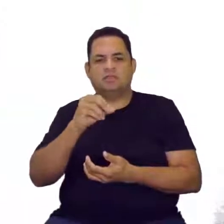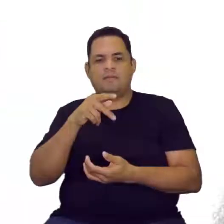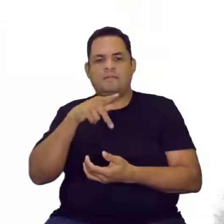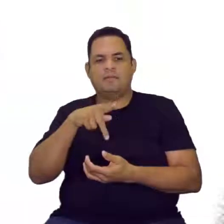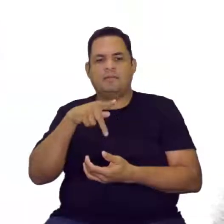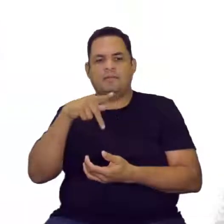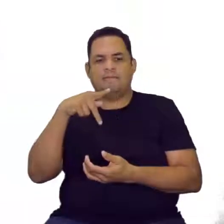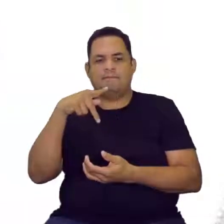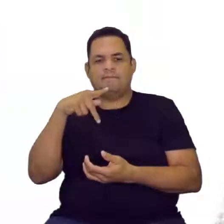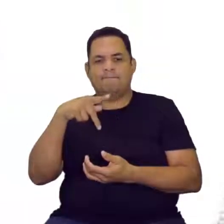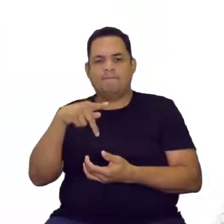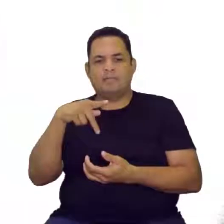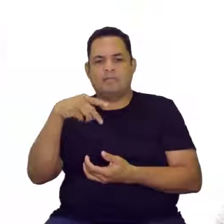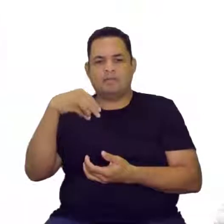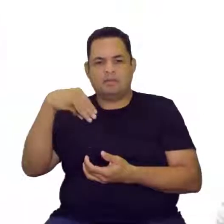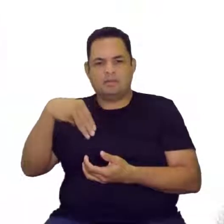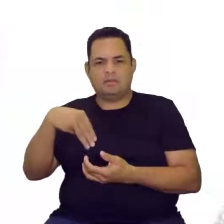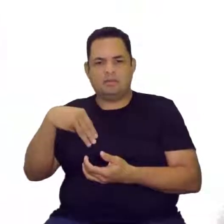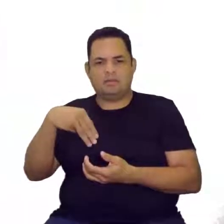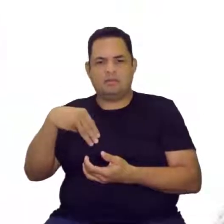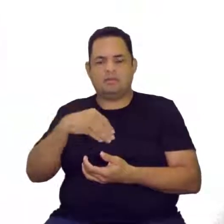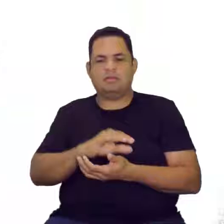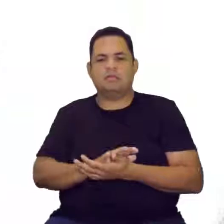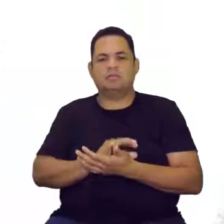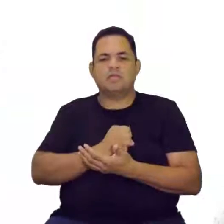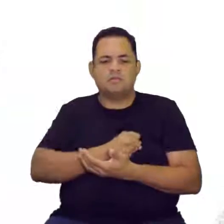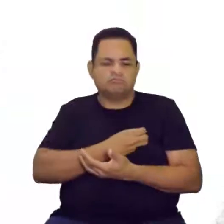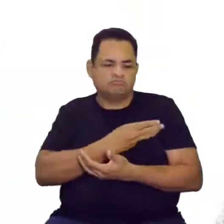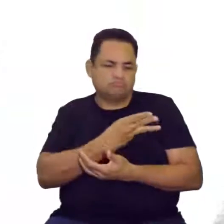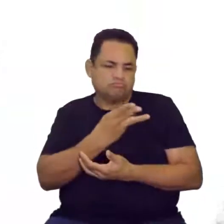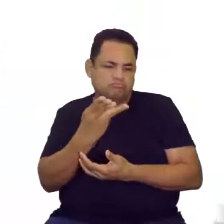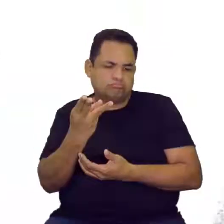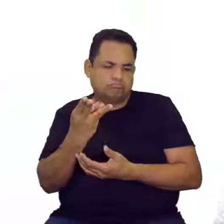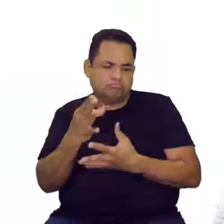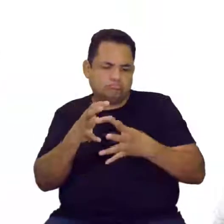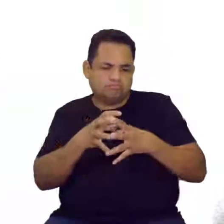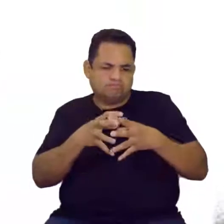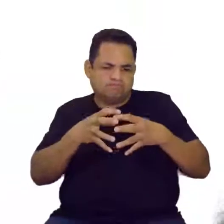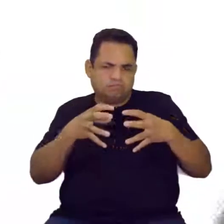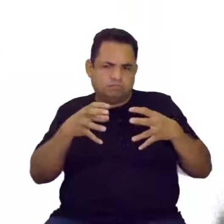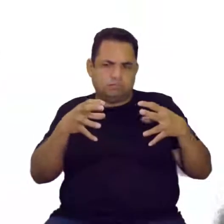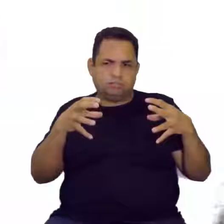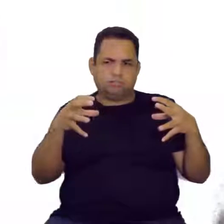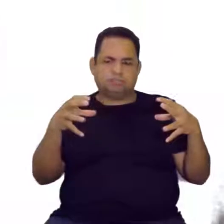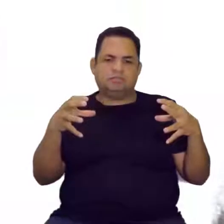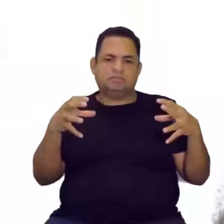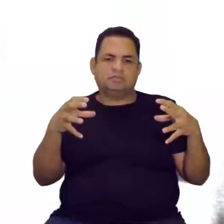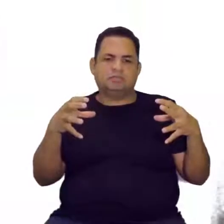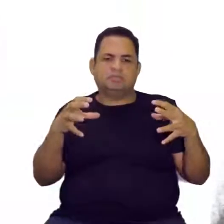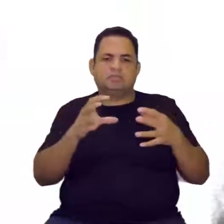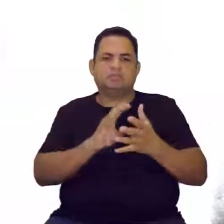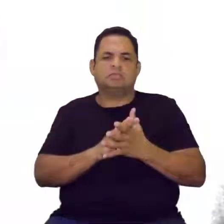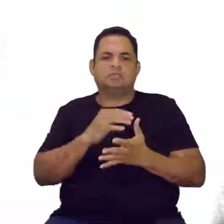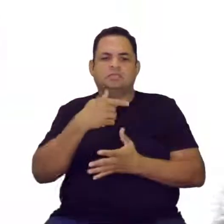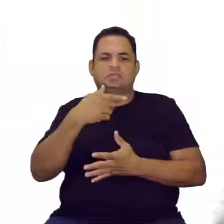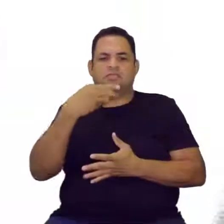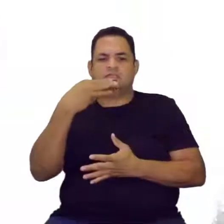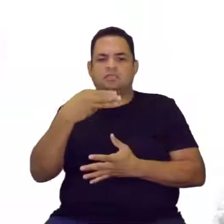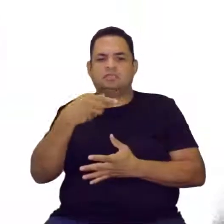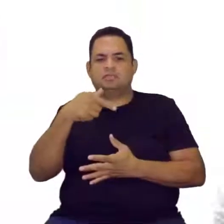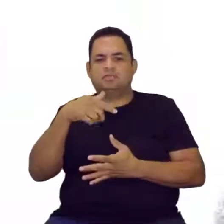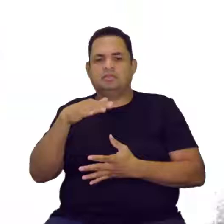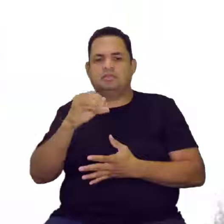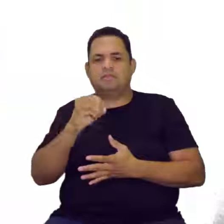370 partes por milhões. A concentração aumentou em 370 partes